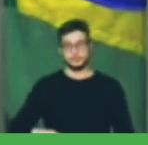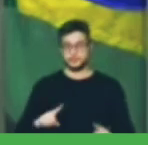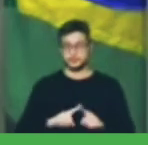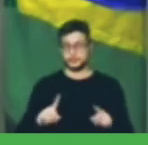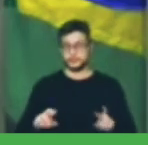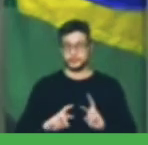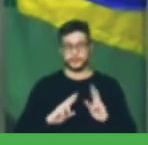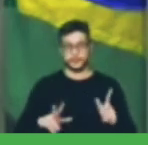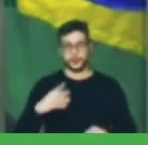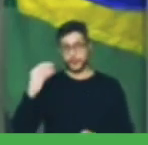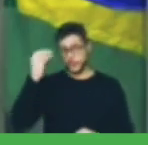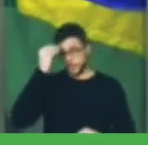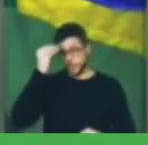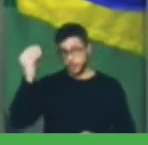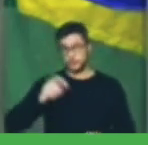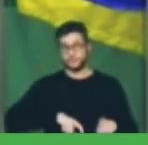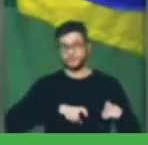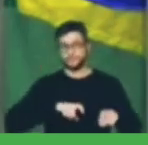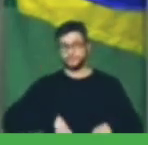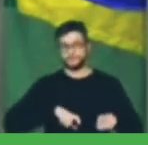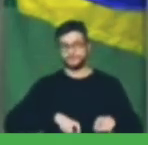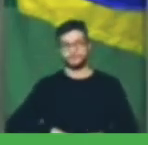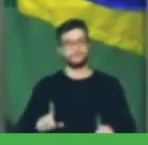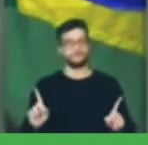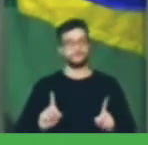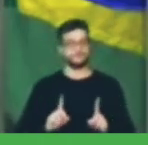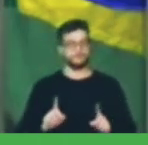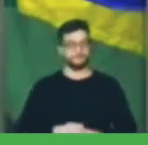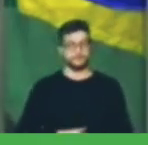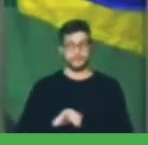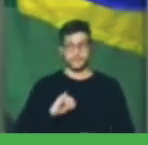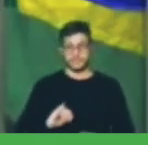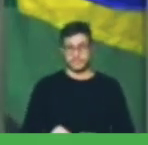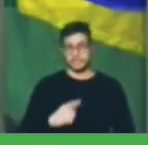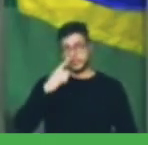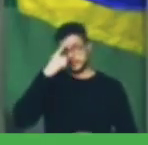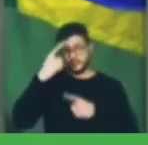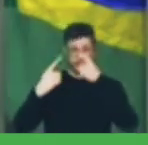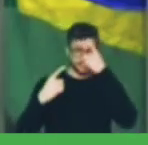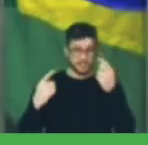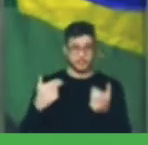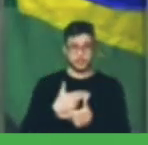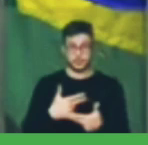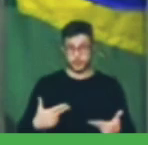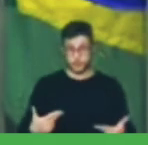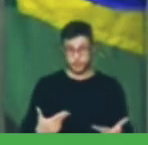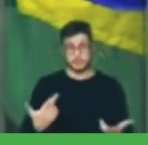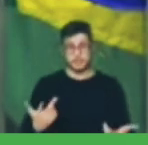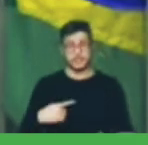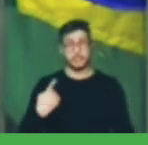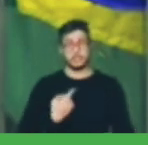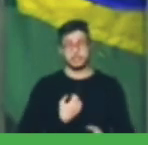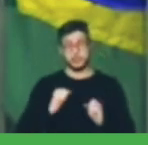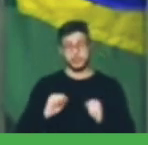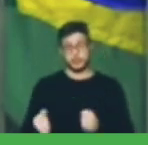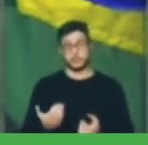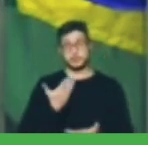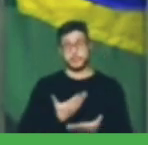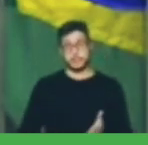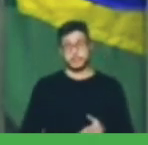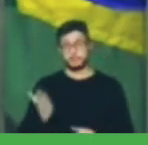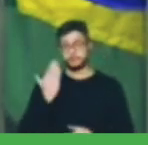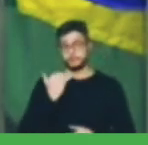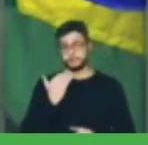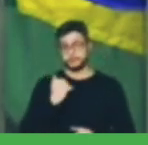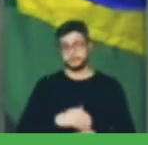essas narrativas aqui, porque se vocês culparem o agricultor, nós ficaremos sem alimentos. E